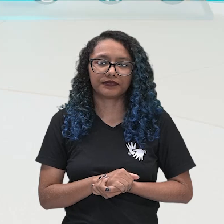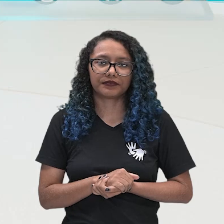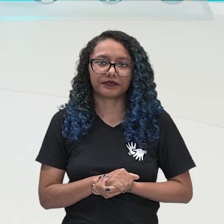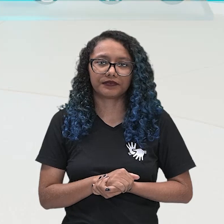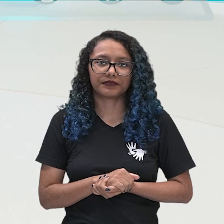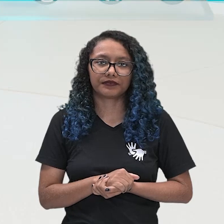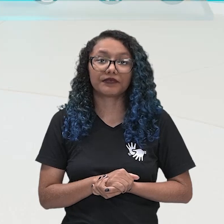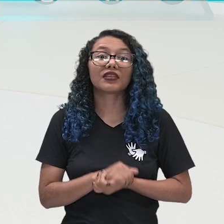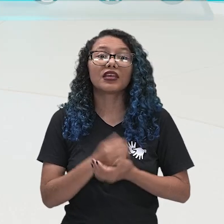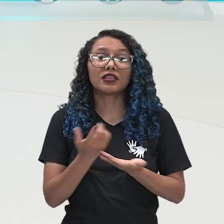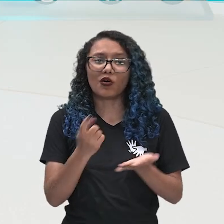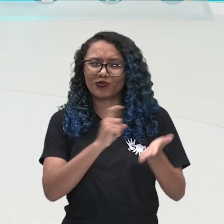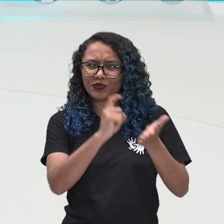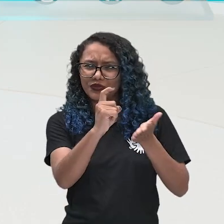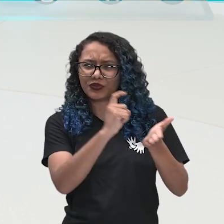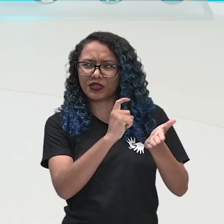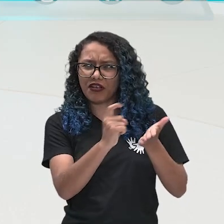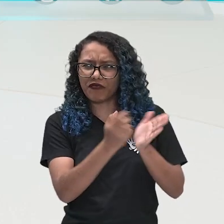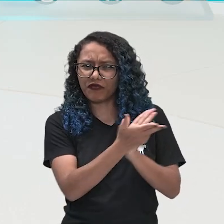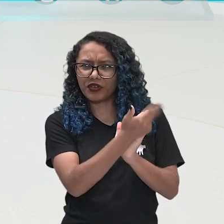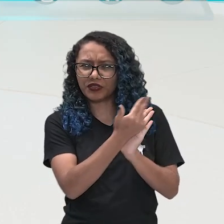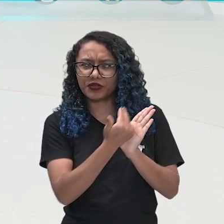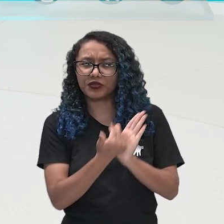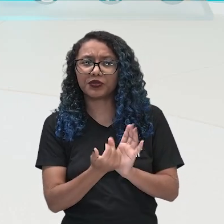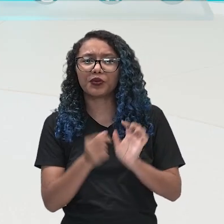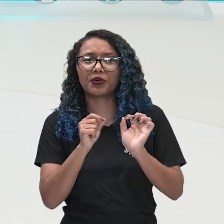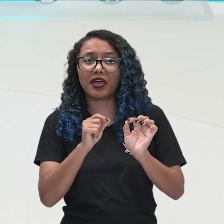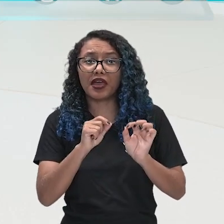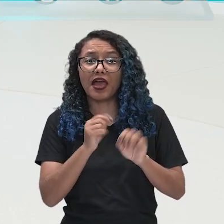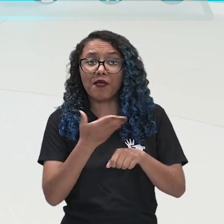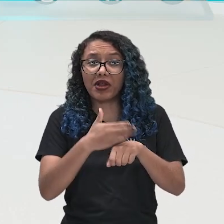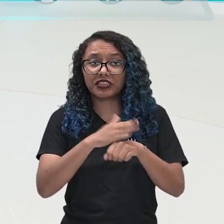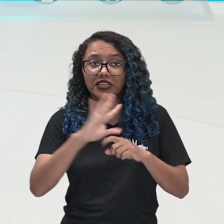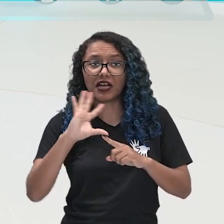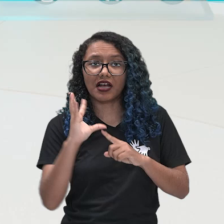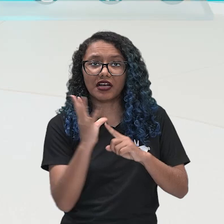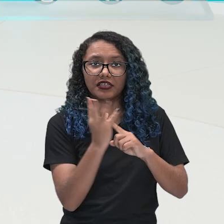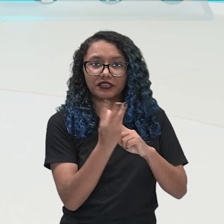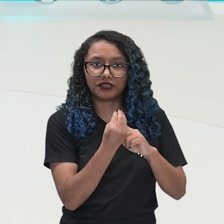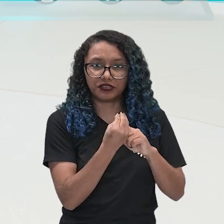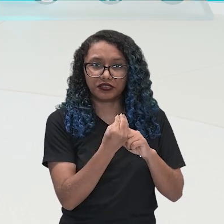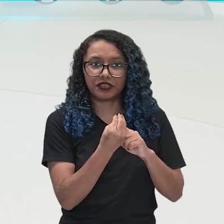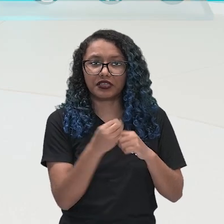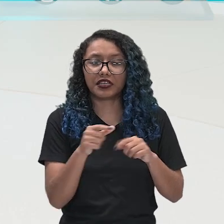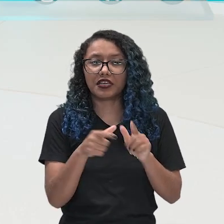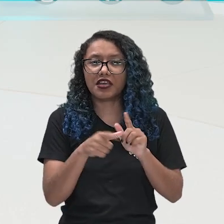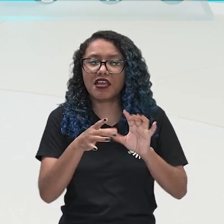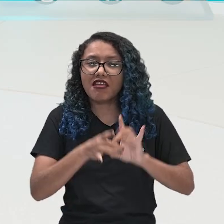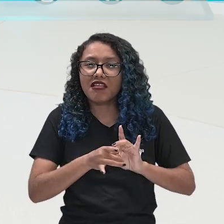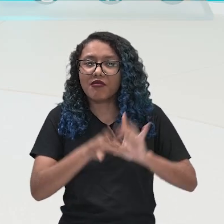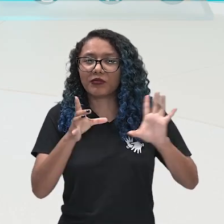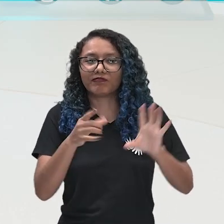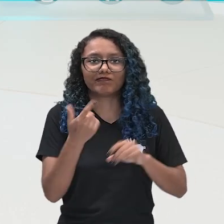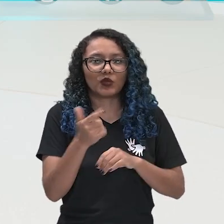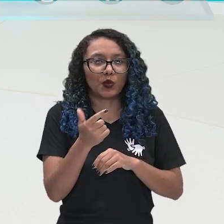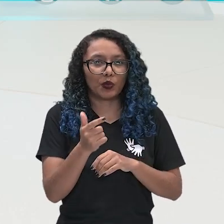Grafite é a intervenção artística feita sem permissão, tá?